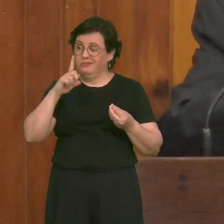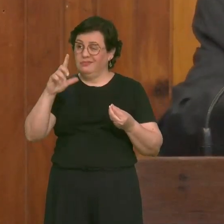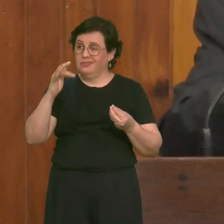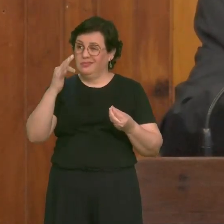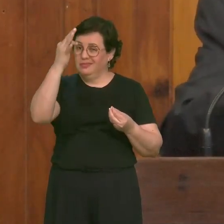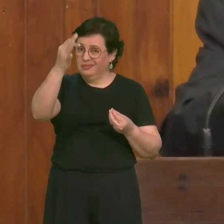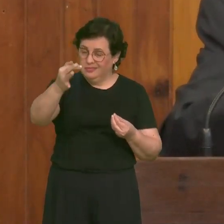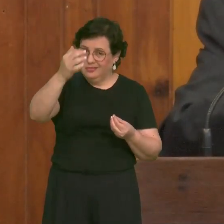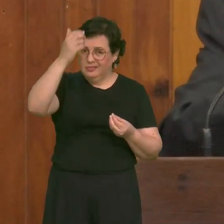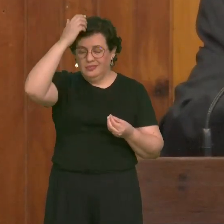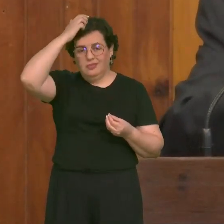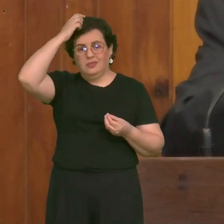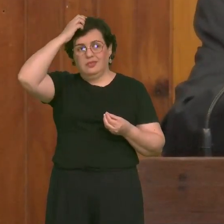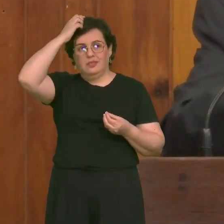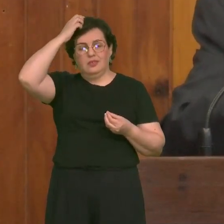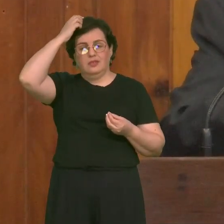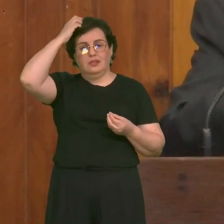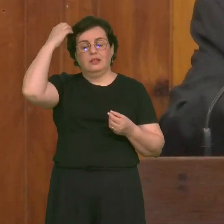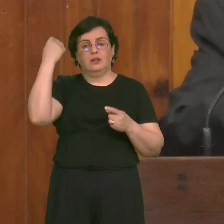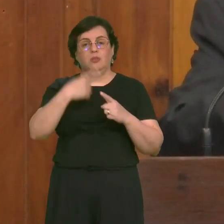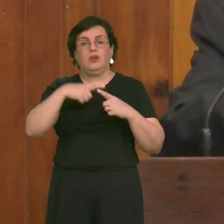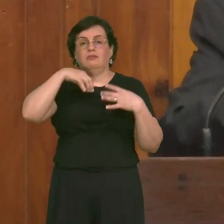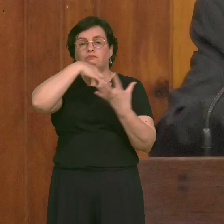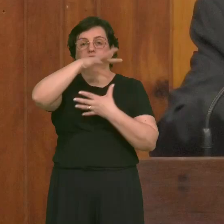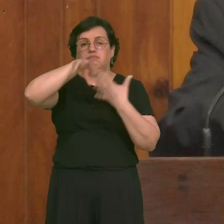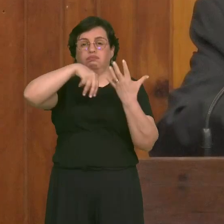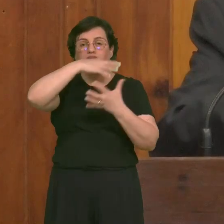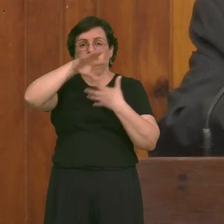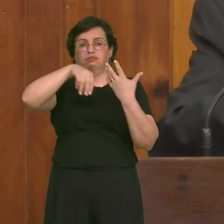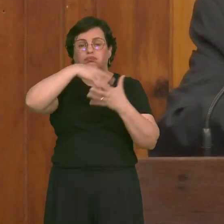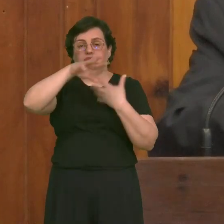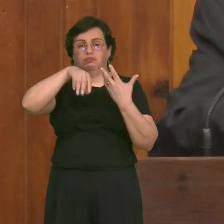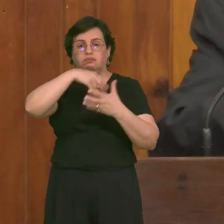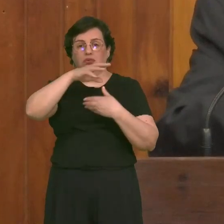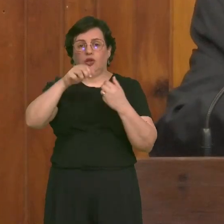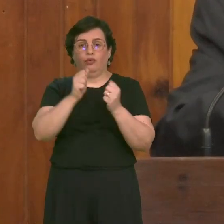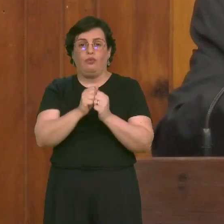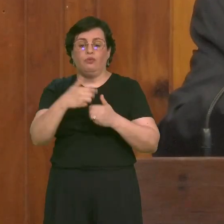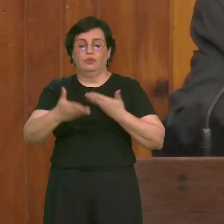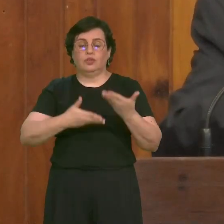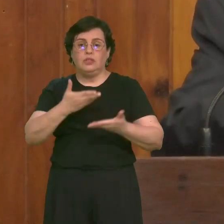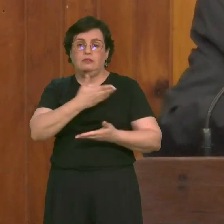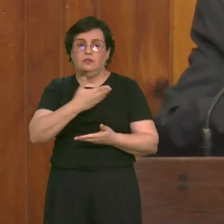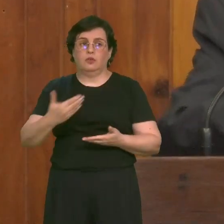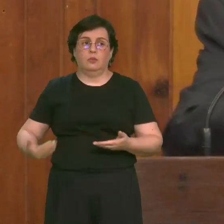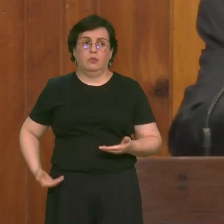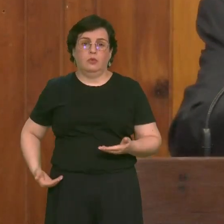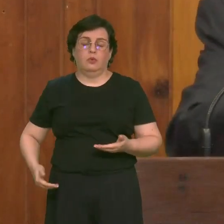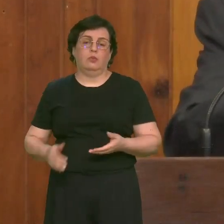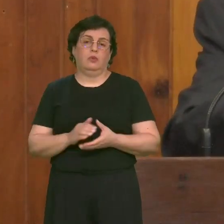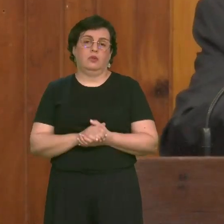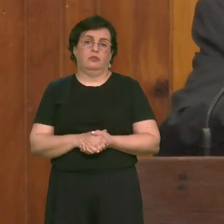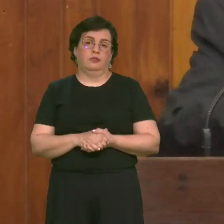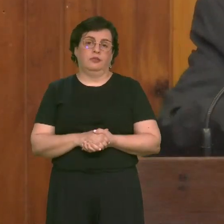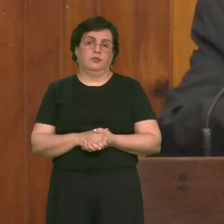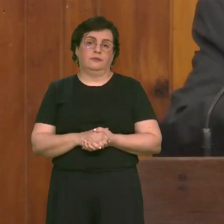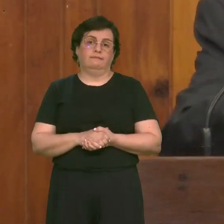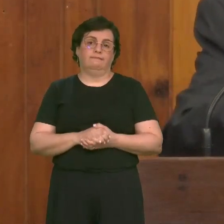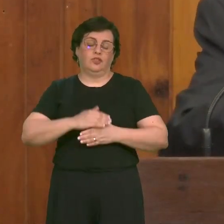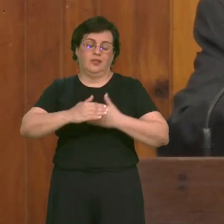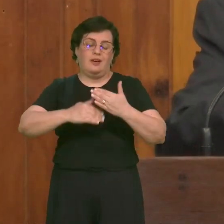a confusão está reinando com os servidores públicos de carreira